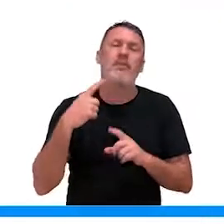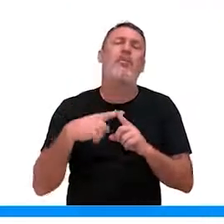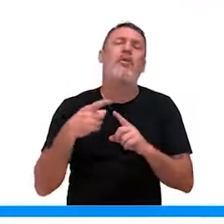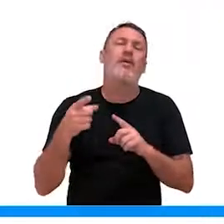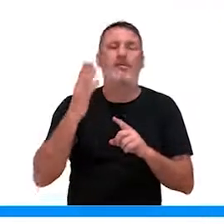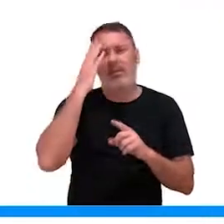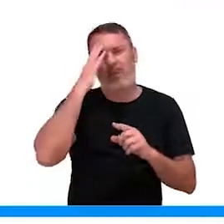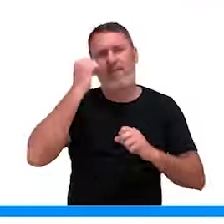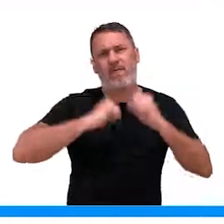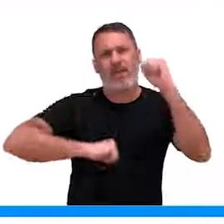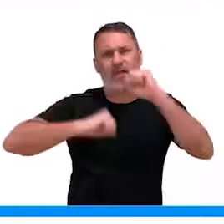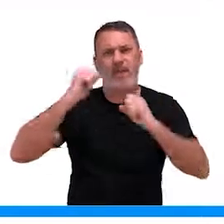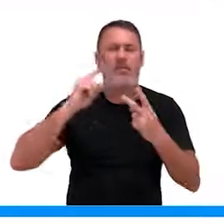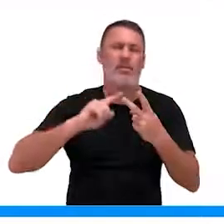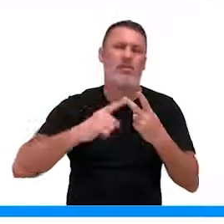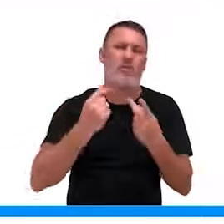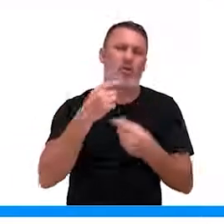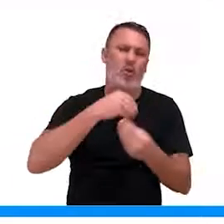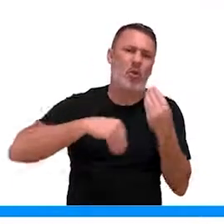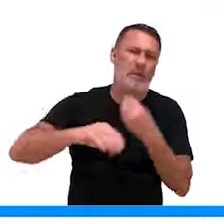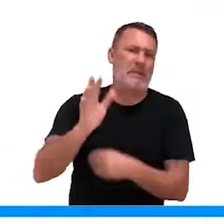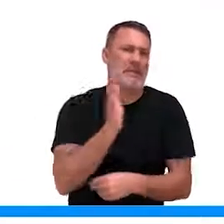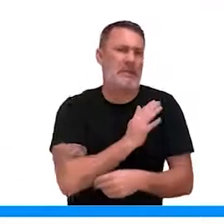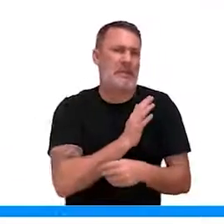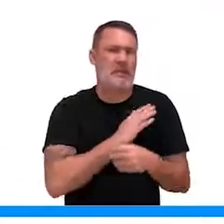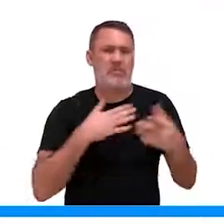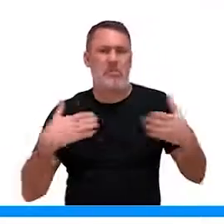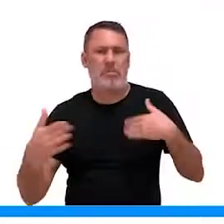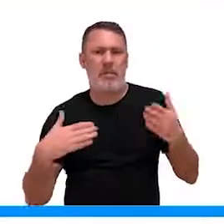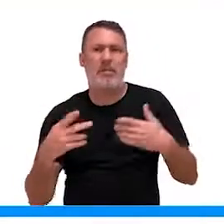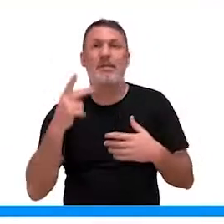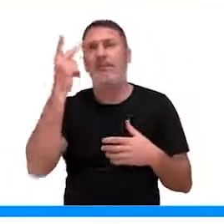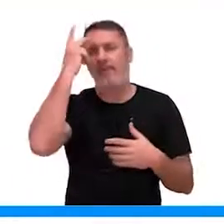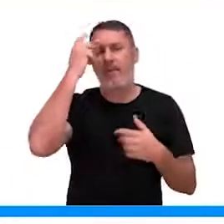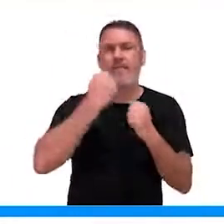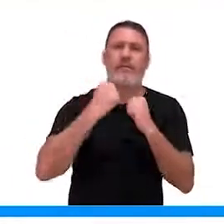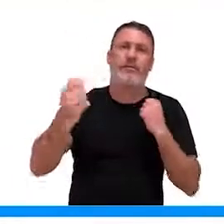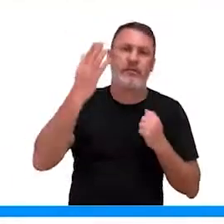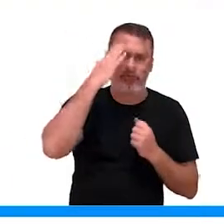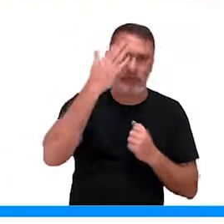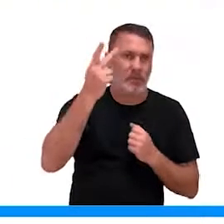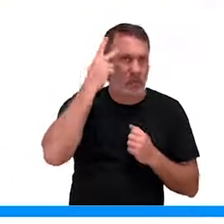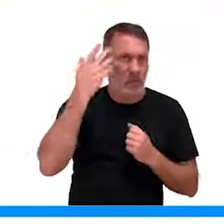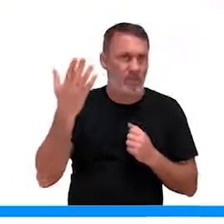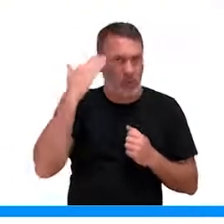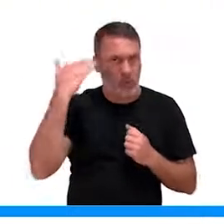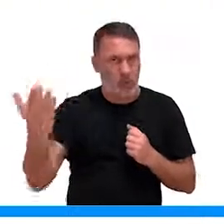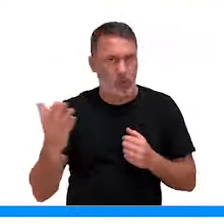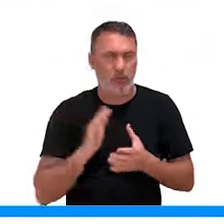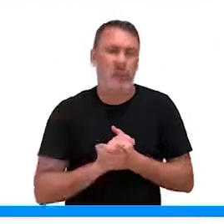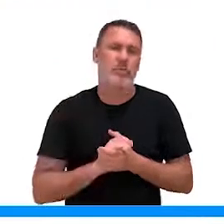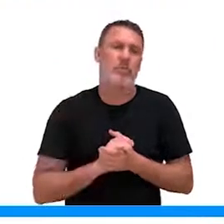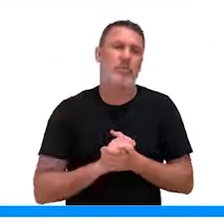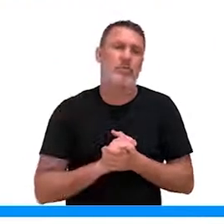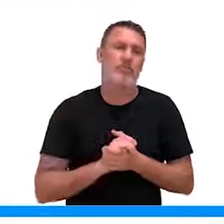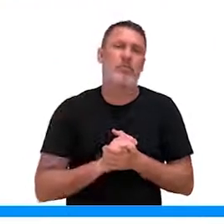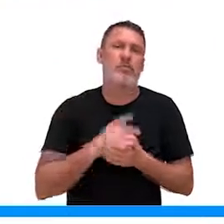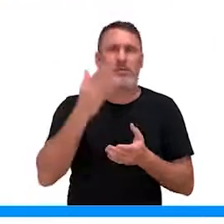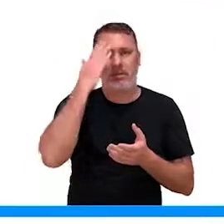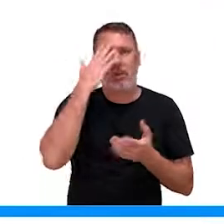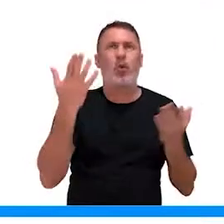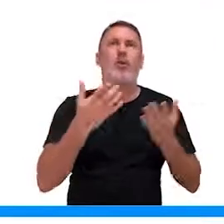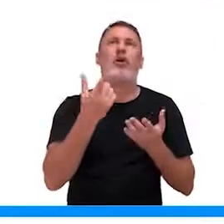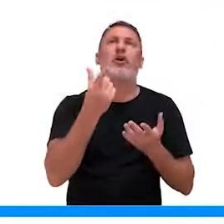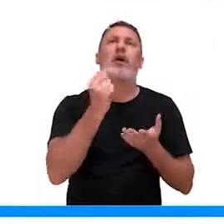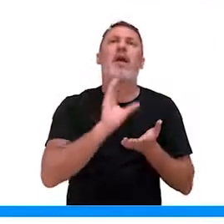industrial, econômica e já comercial de São Paulo, se nós considerarmos, claro, a fase que estamos do capitalismo,